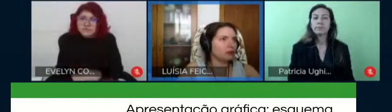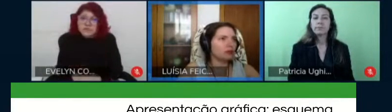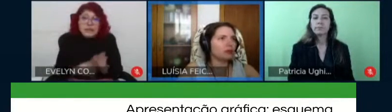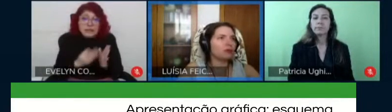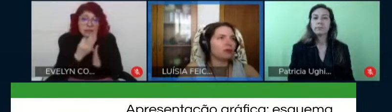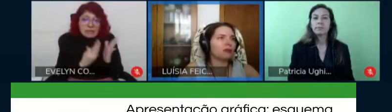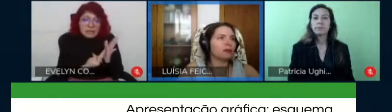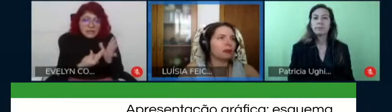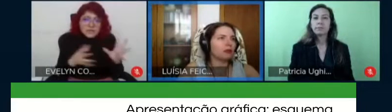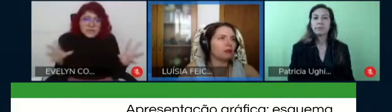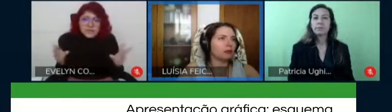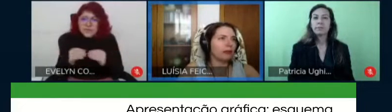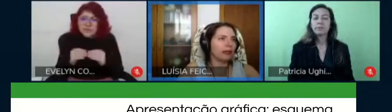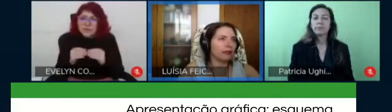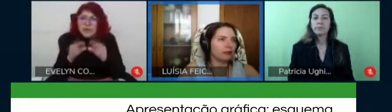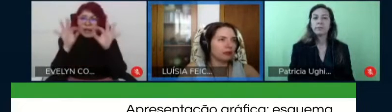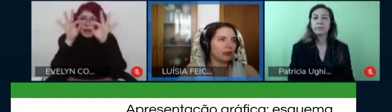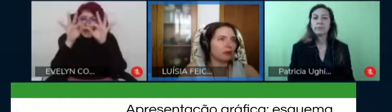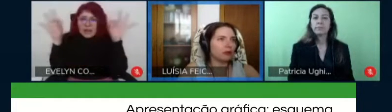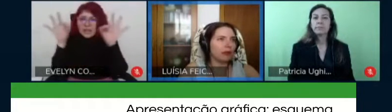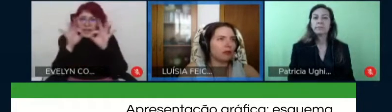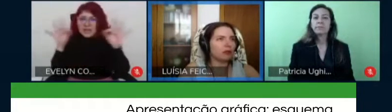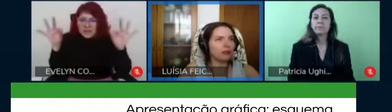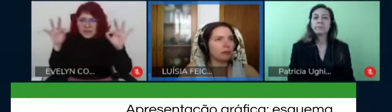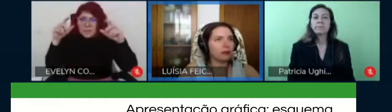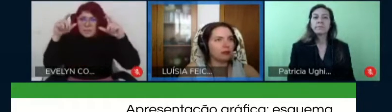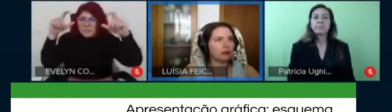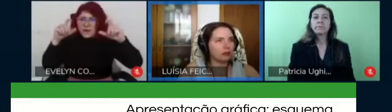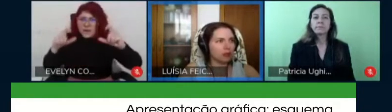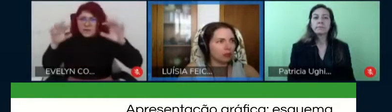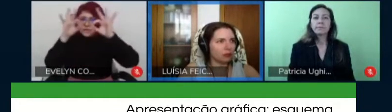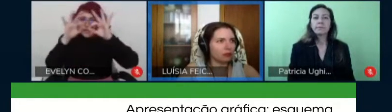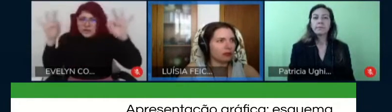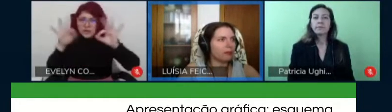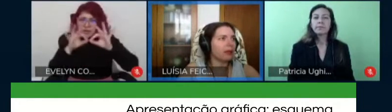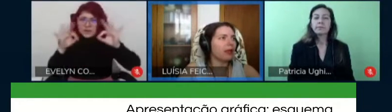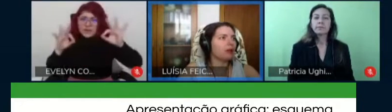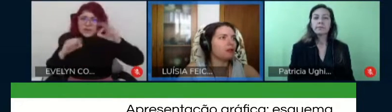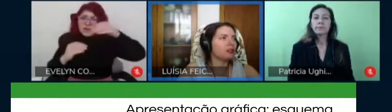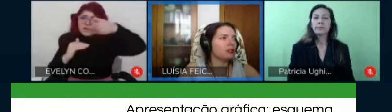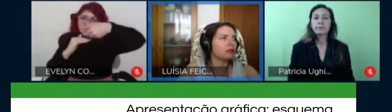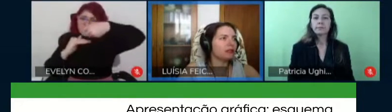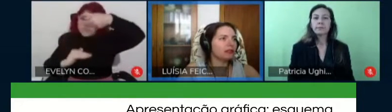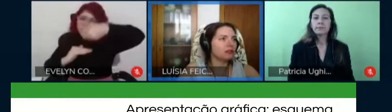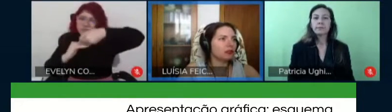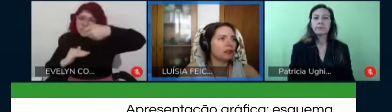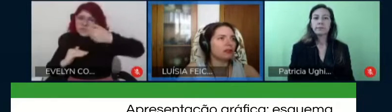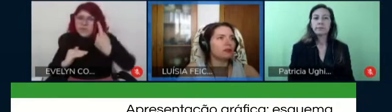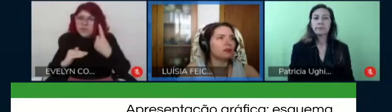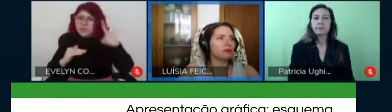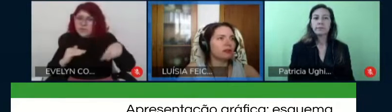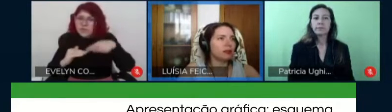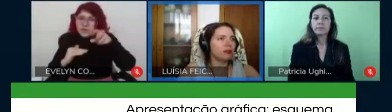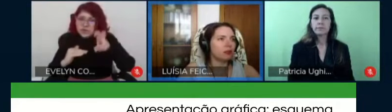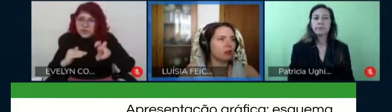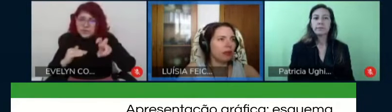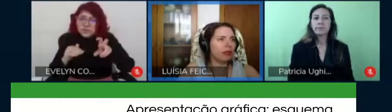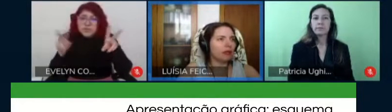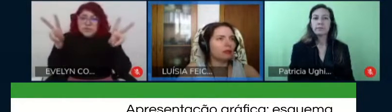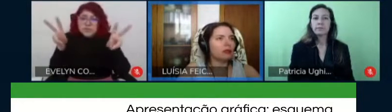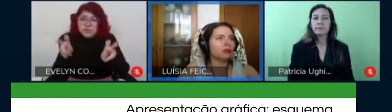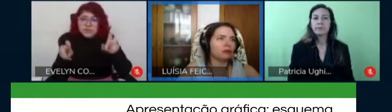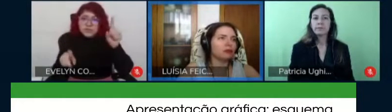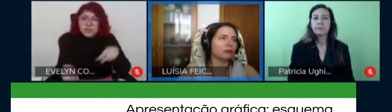texto e resumos, o espaçamento dos parágrafos é 1,5, o tamanho da fonte é 12. Os títulos das sessões, o espaçamento